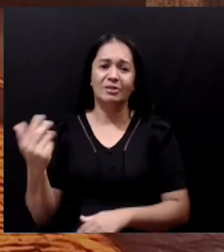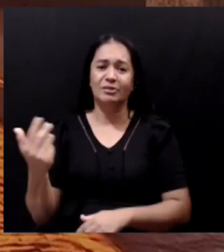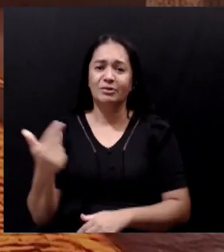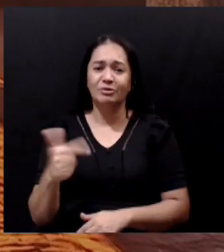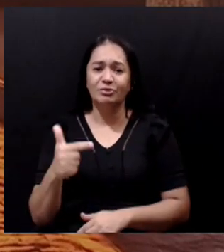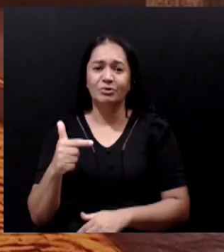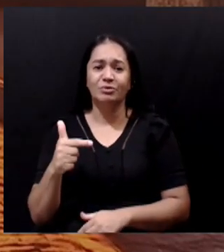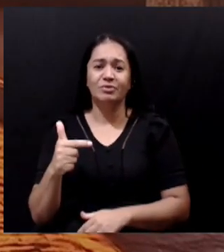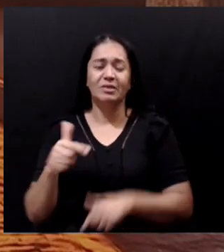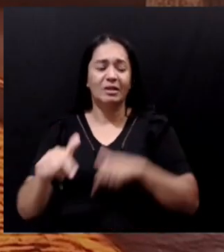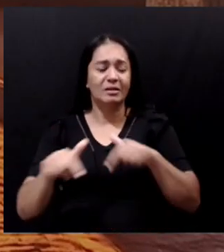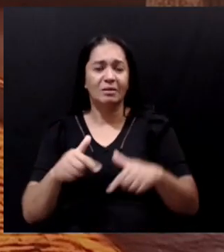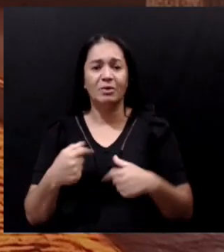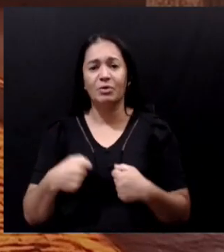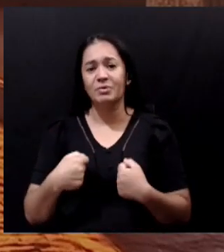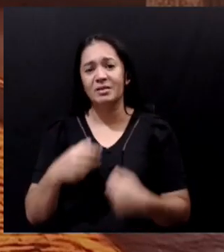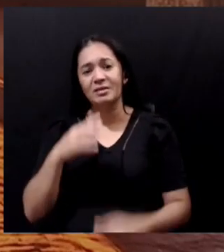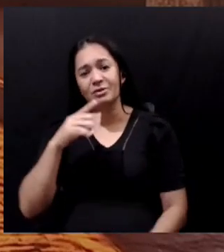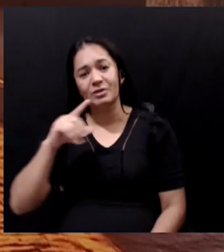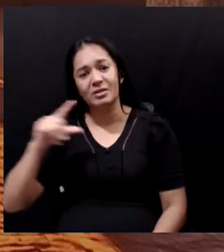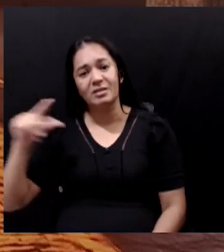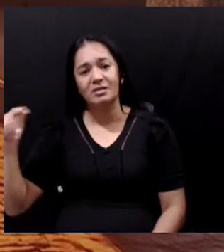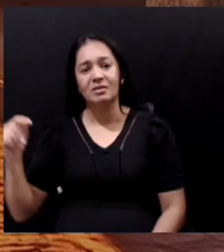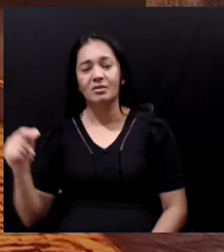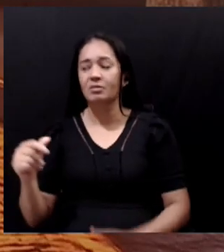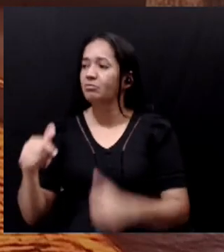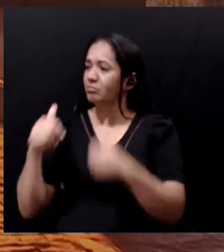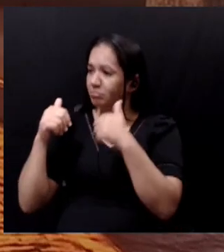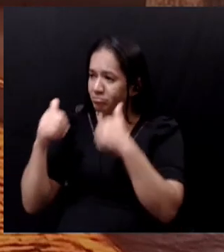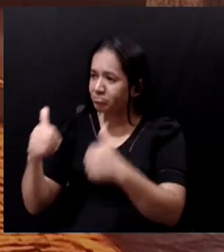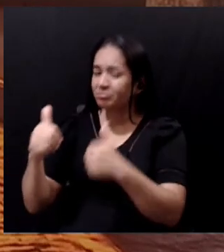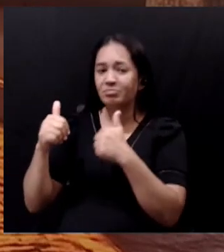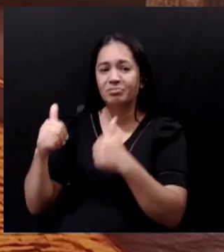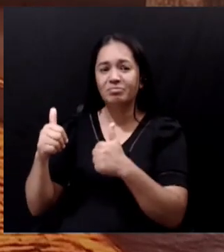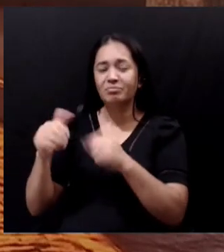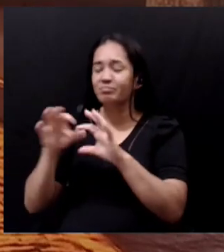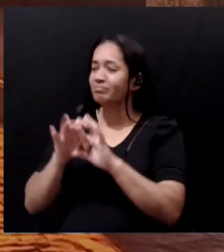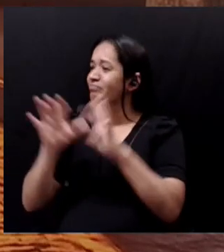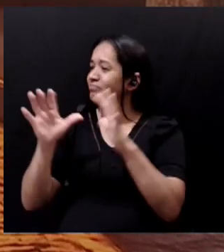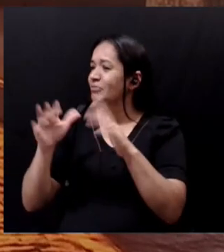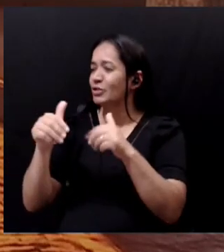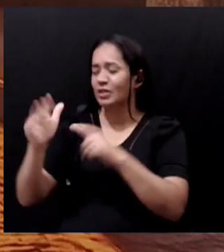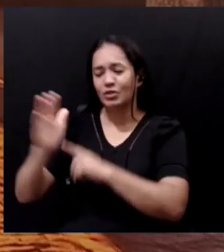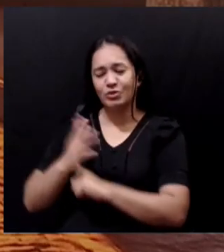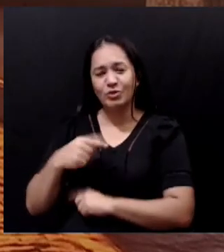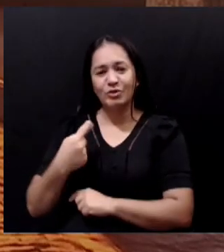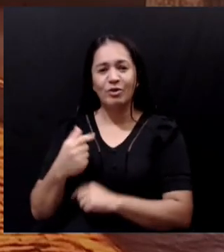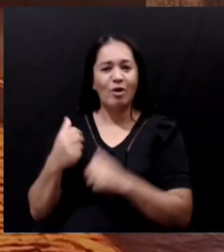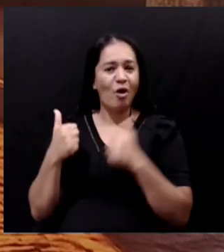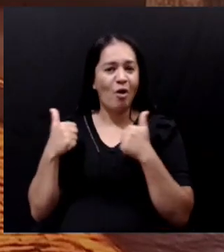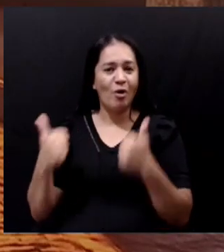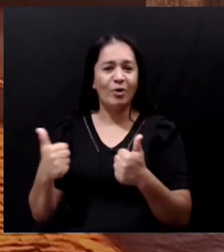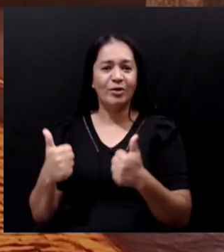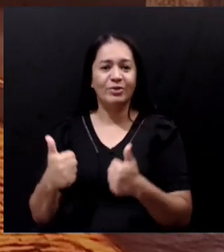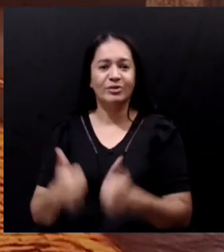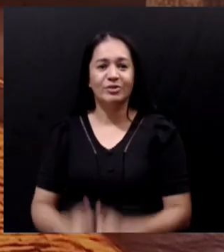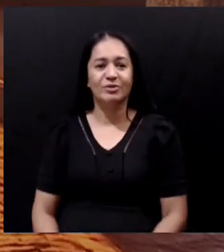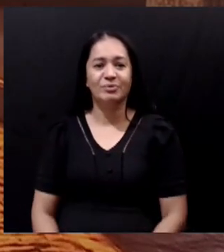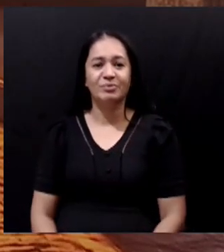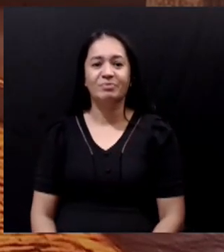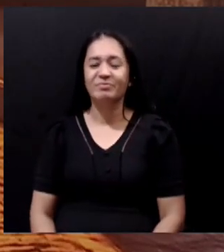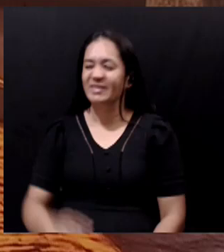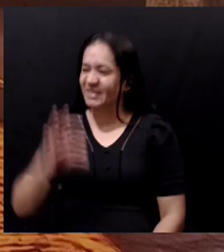ter que sair, né? Eu falei, não, você ajudou demais a gente, né? Com certeza,